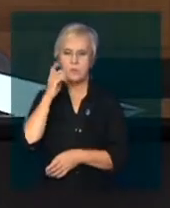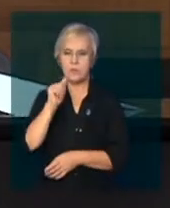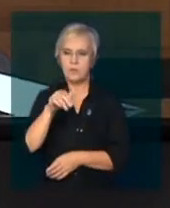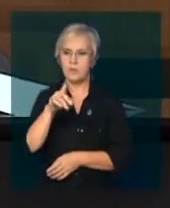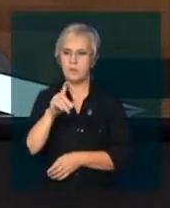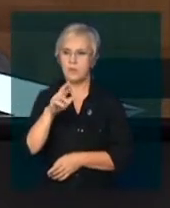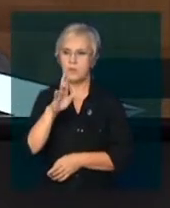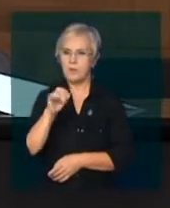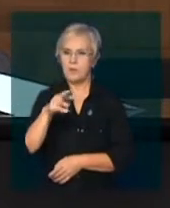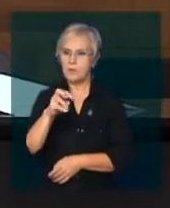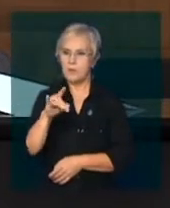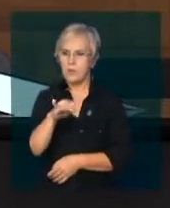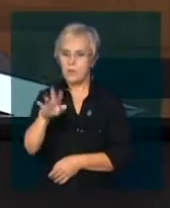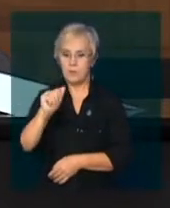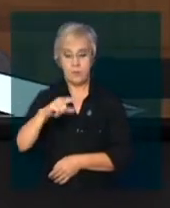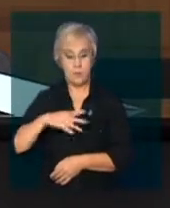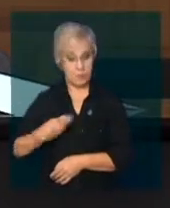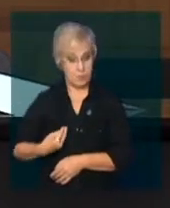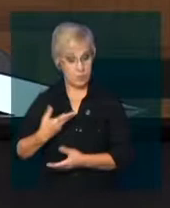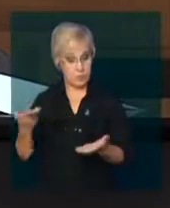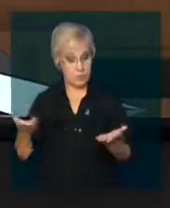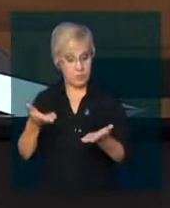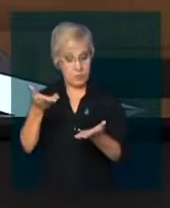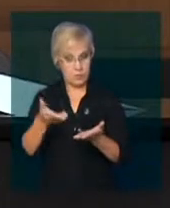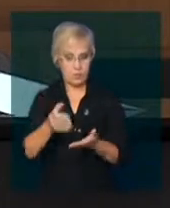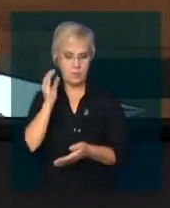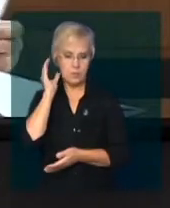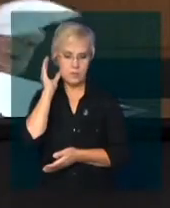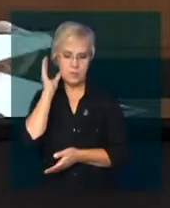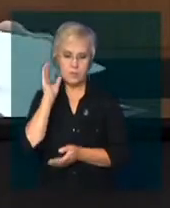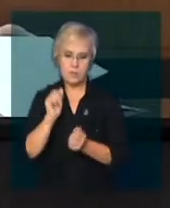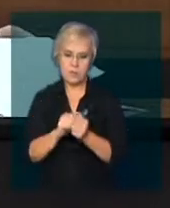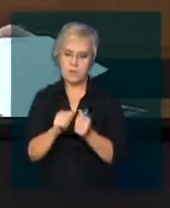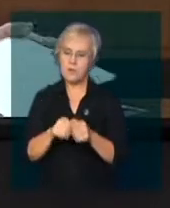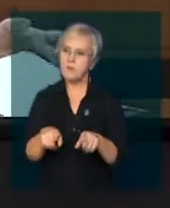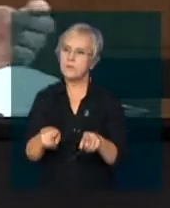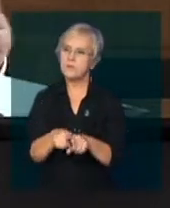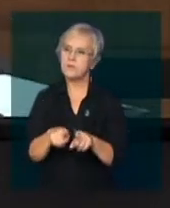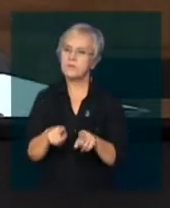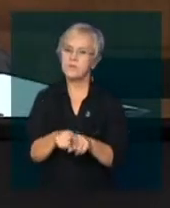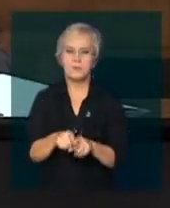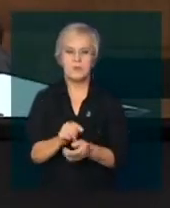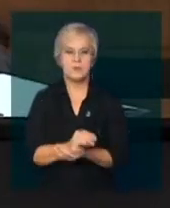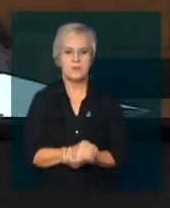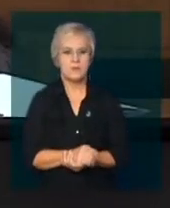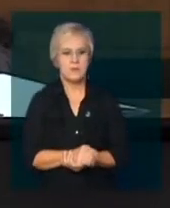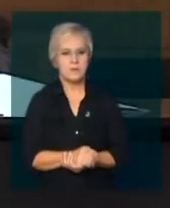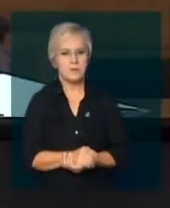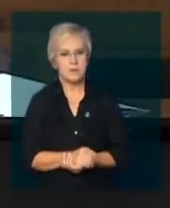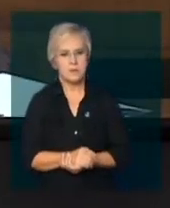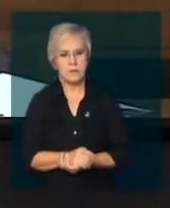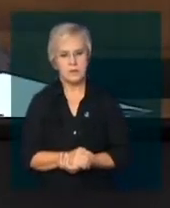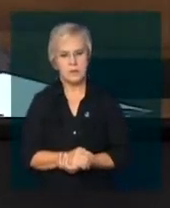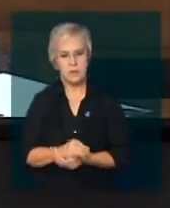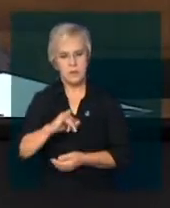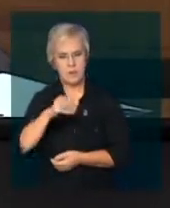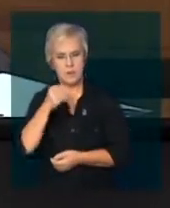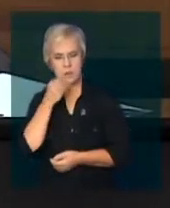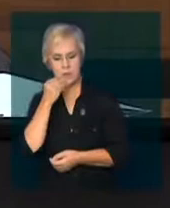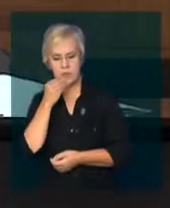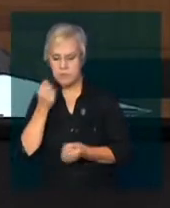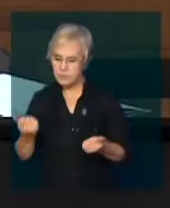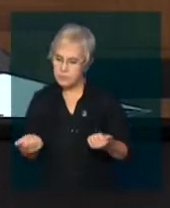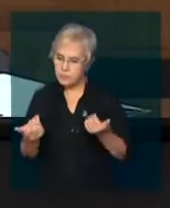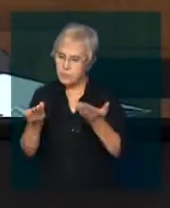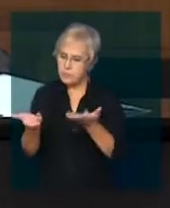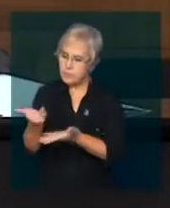Moura, que nos honra com a sua presença em Cuiabá, pode cumprir um papel histórico. É a oportunidade de promover